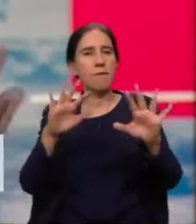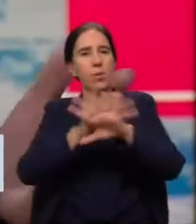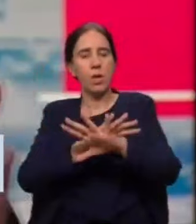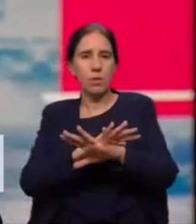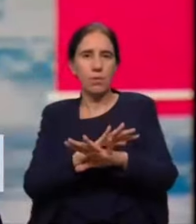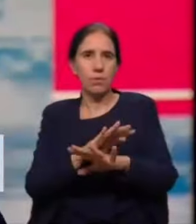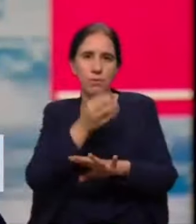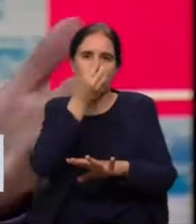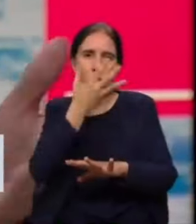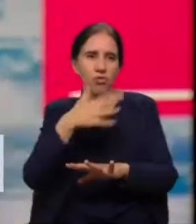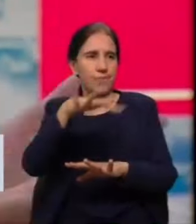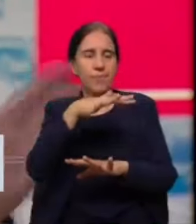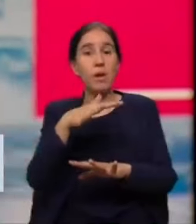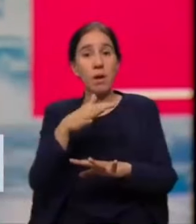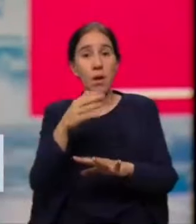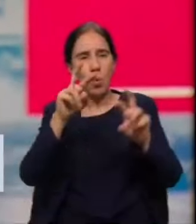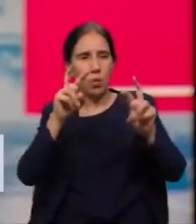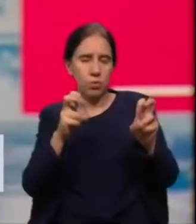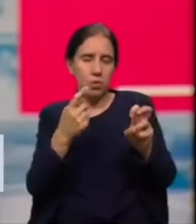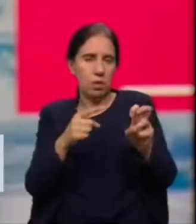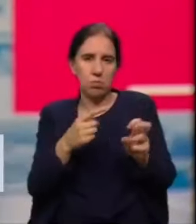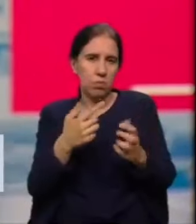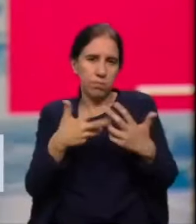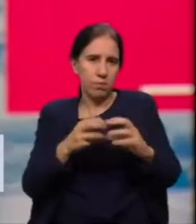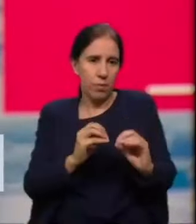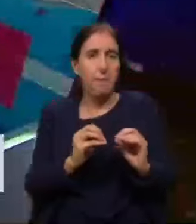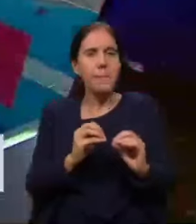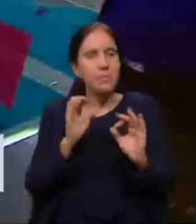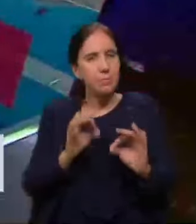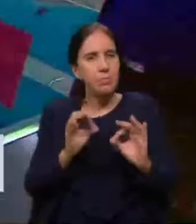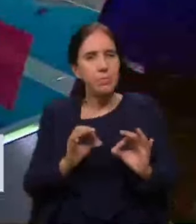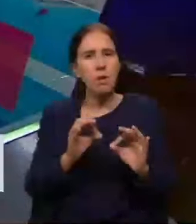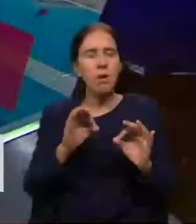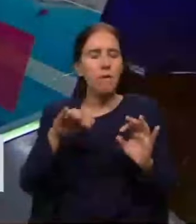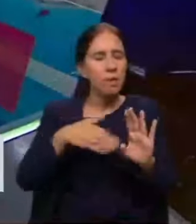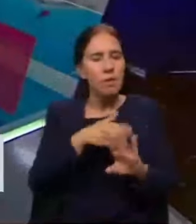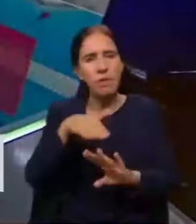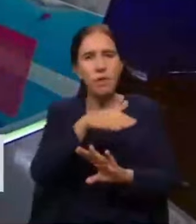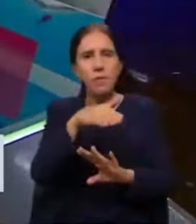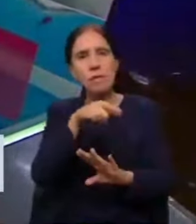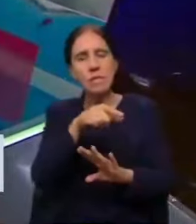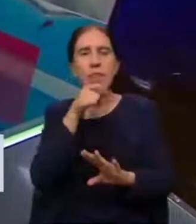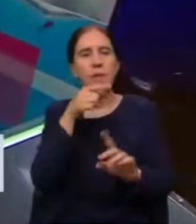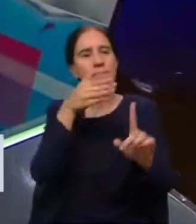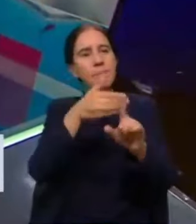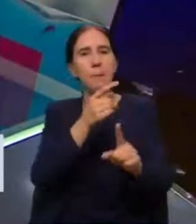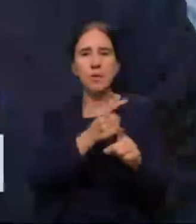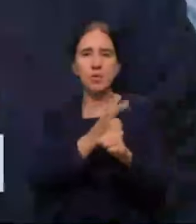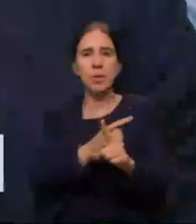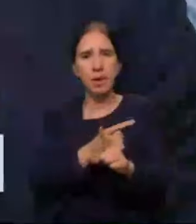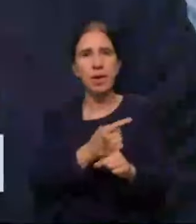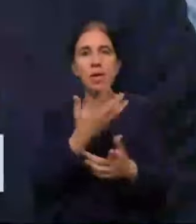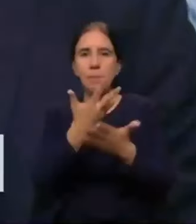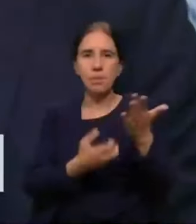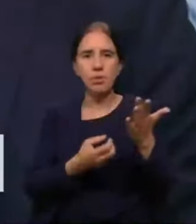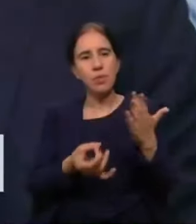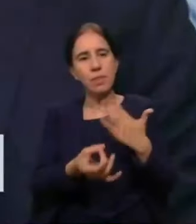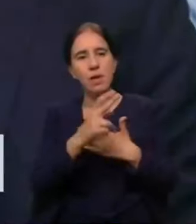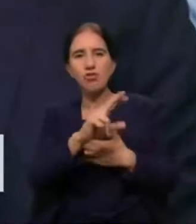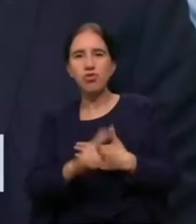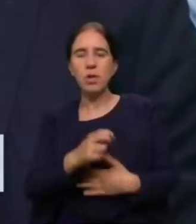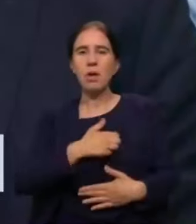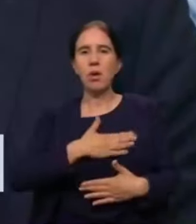toda os conteúdos que possa ter, não estou por isso em causa, mas no fundo, dá-se as voltas, se quiser, ela vai sempre parar ao mesmo. Descida dos impostos para os grandes